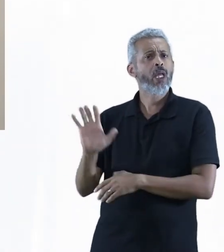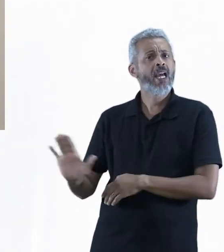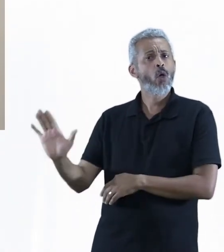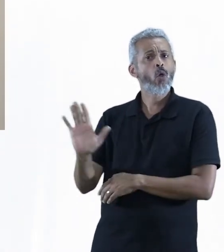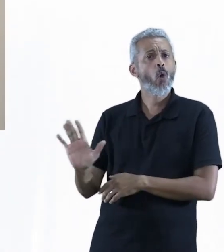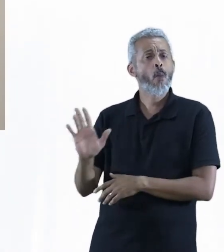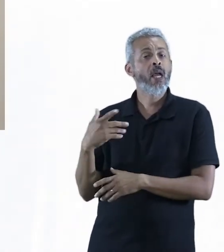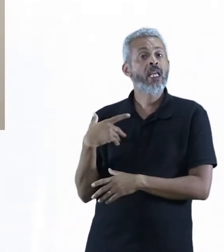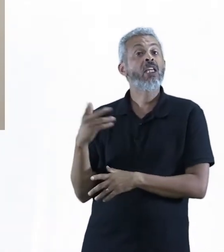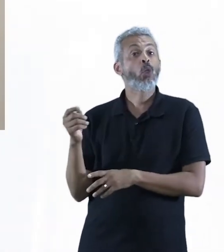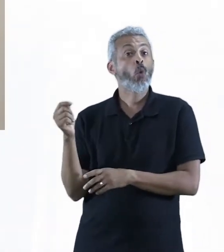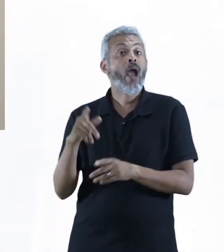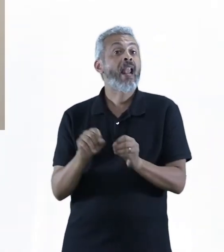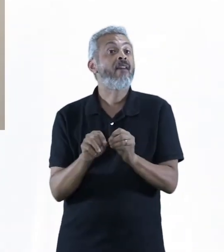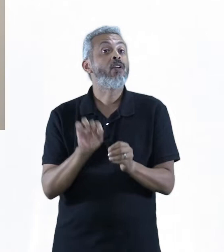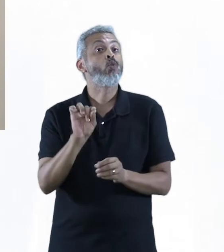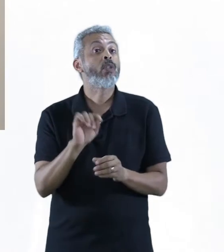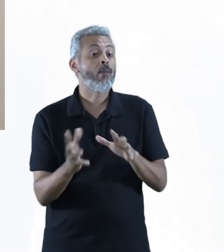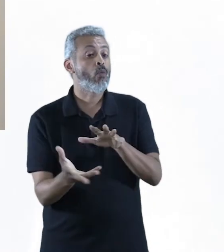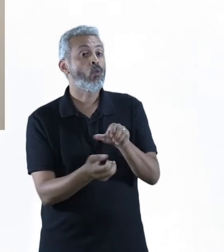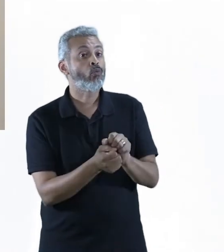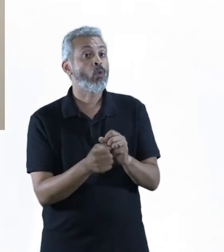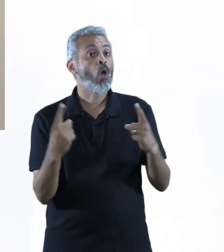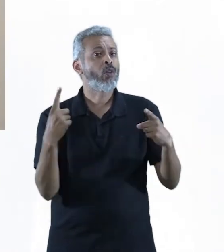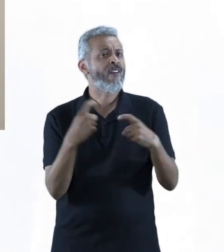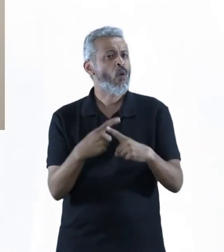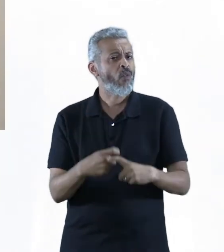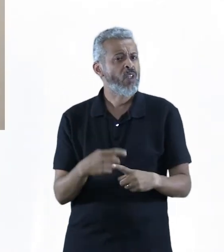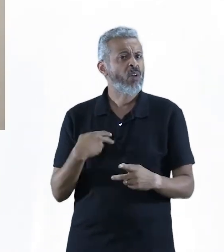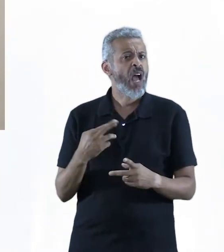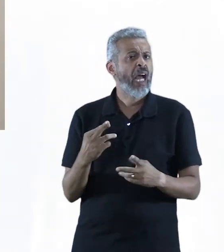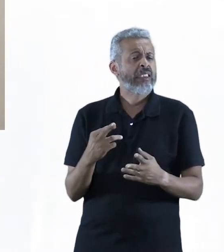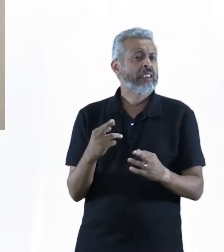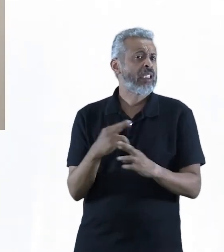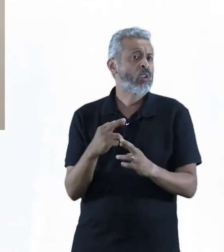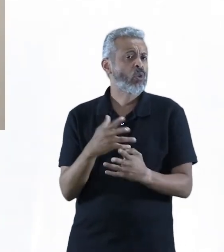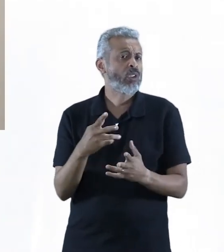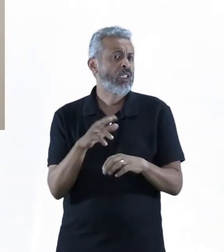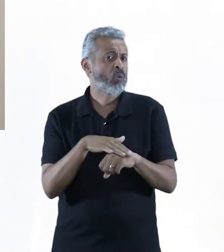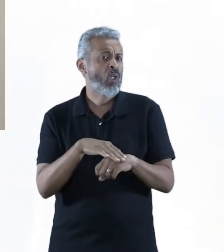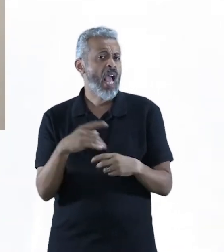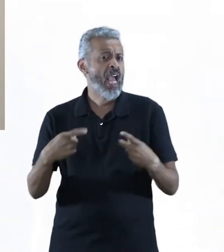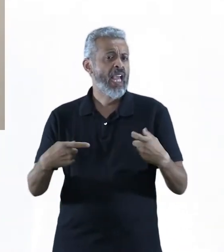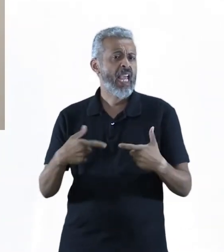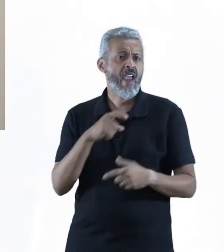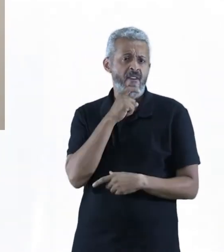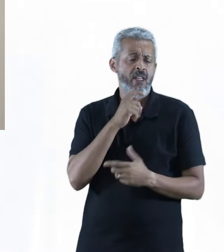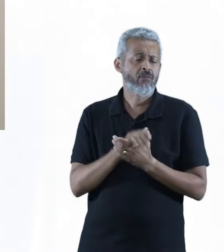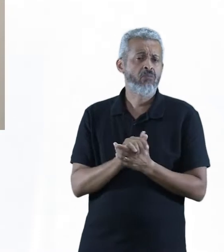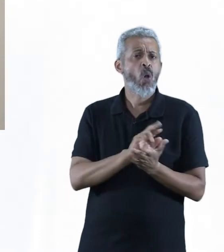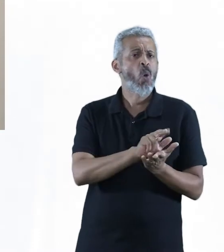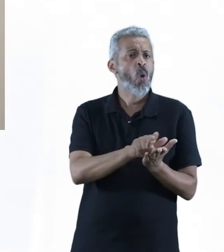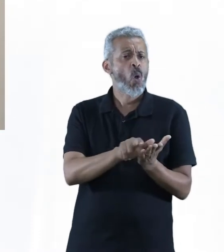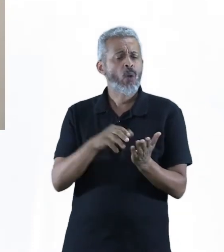e tudo o que ela fez pelo mundo. Os conflitos, as questões relacionadas à Guerra Fria e entre outros elementos